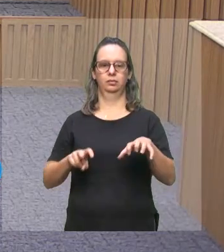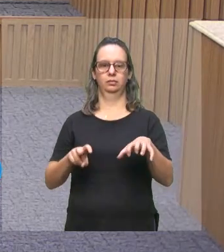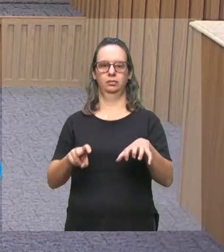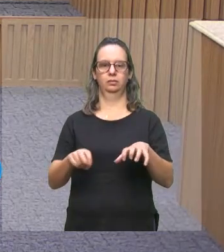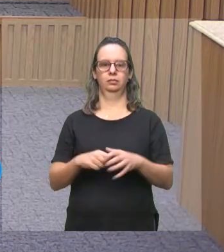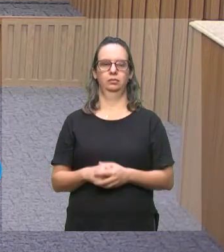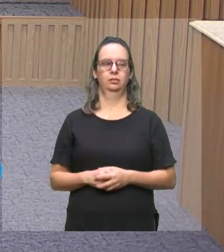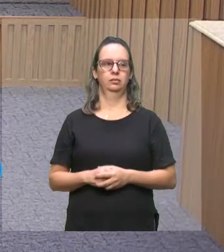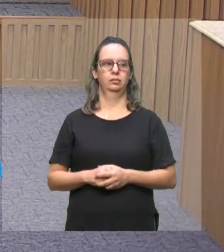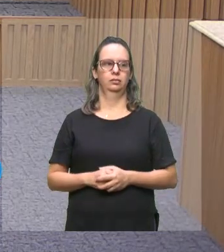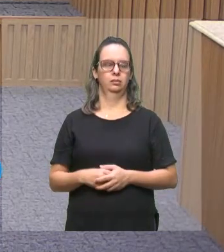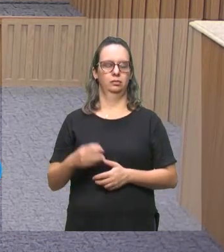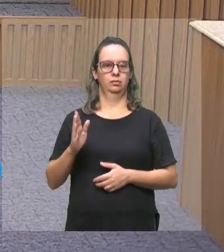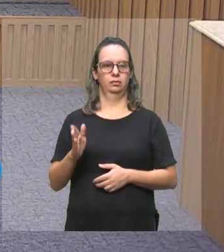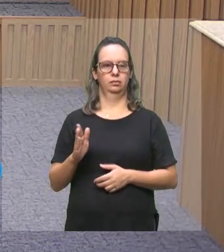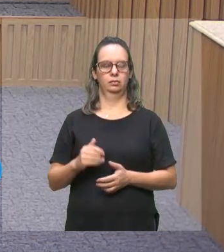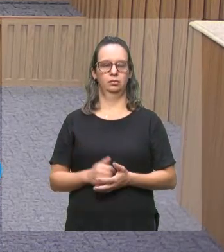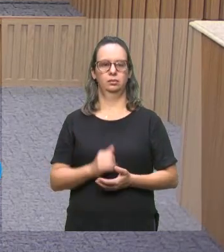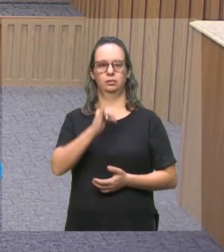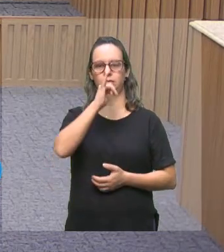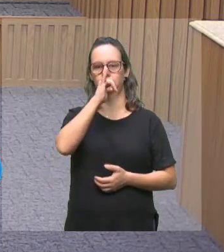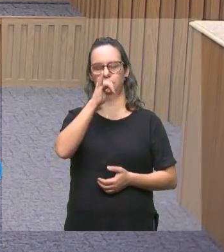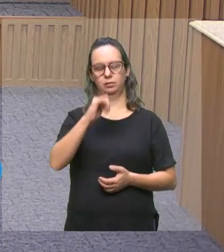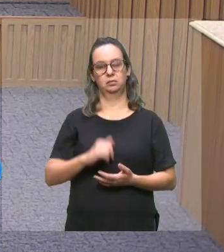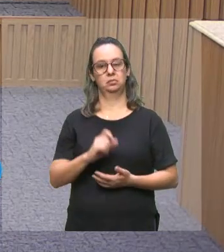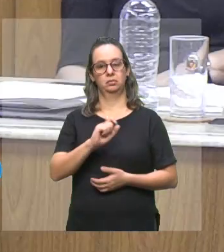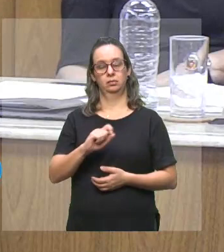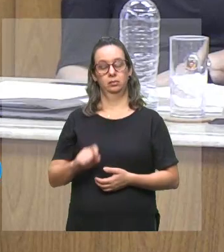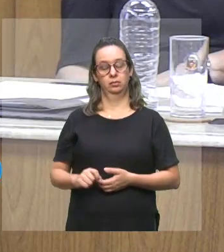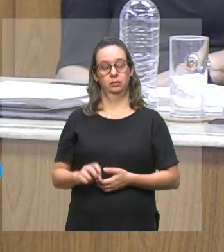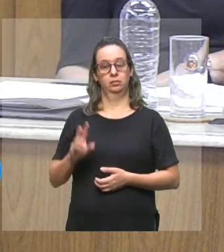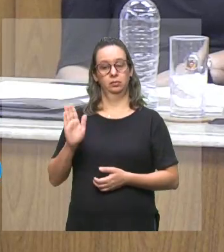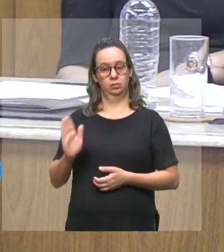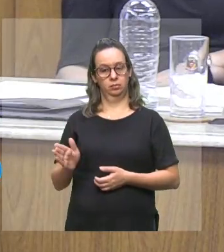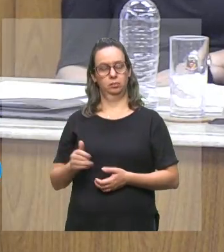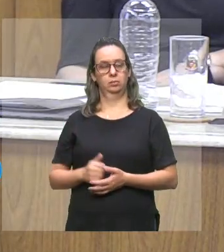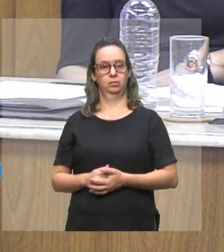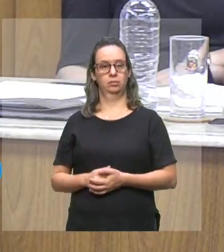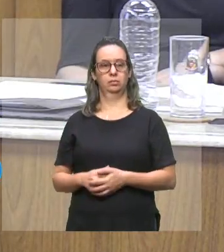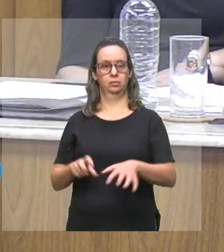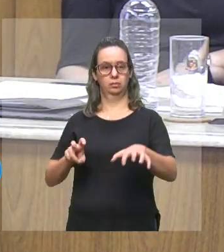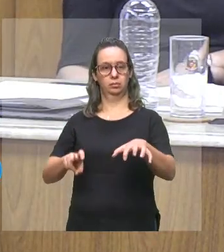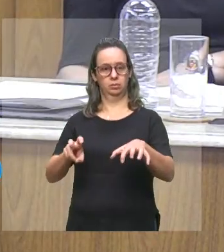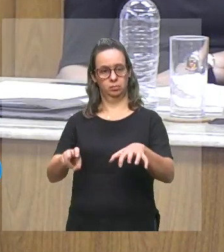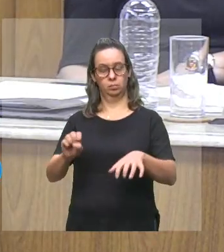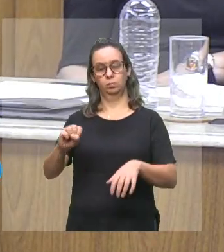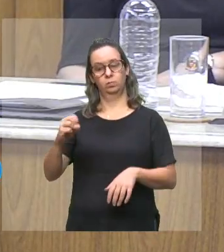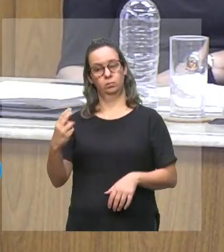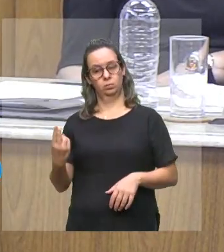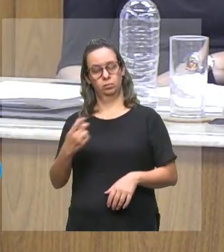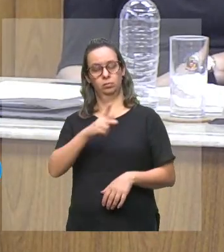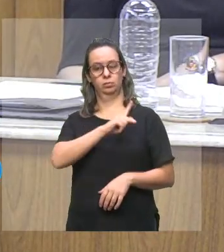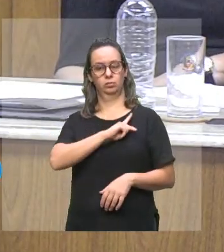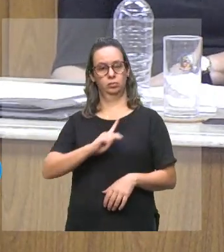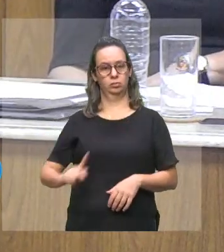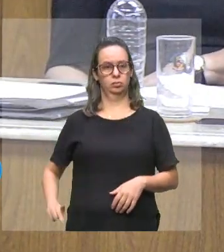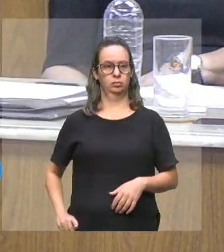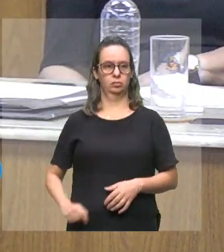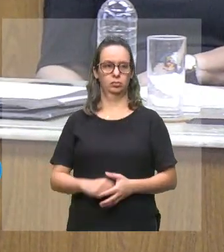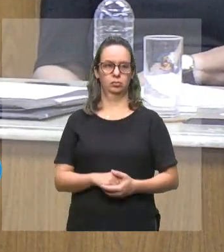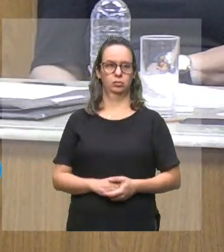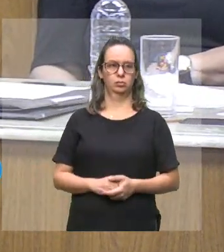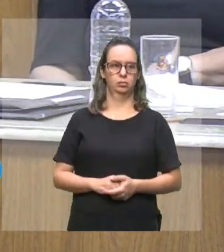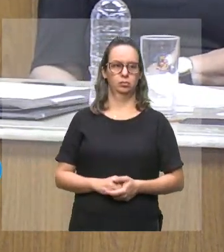mundo sabe, aquelas pessoas que já passaram pela mesa e também participaram da presidência, já foram presidentes, existe, às